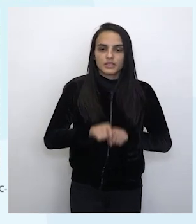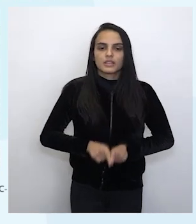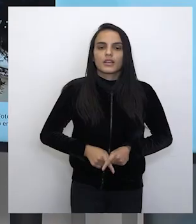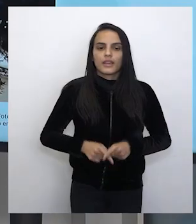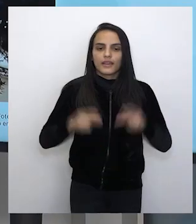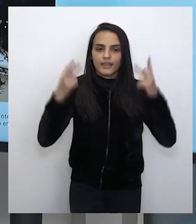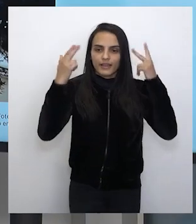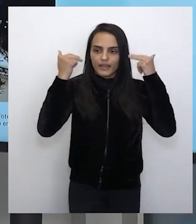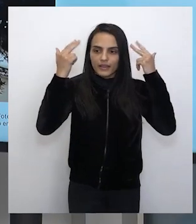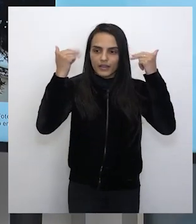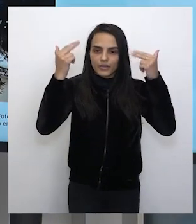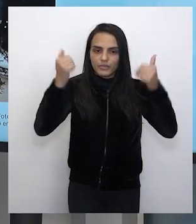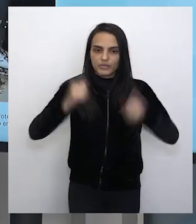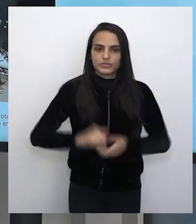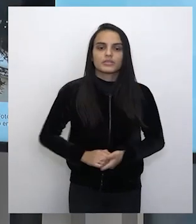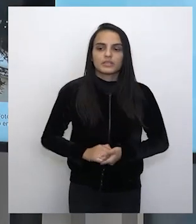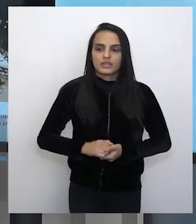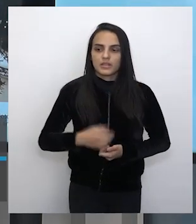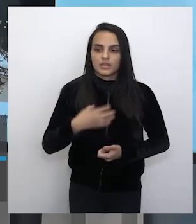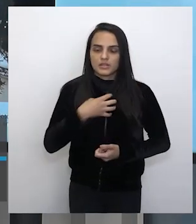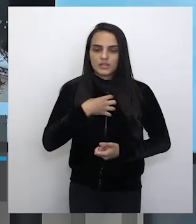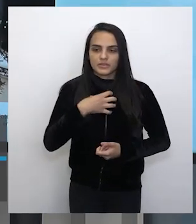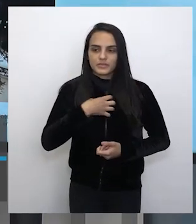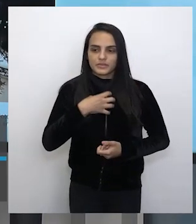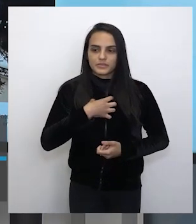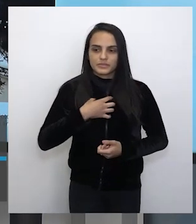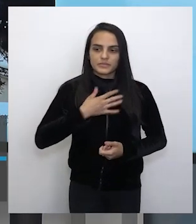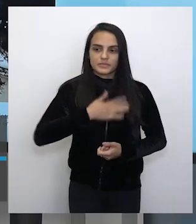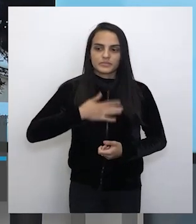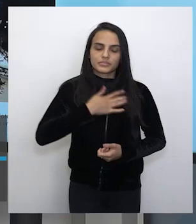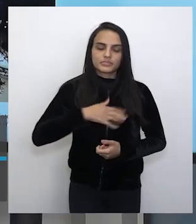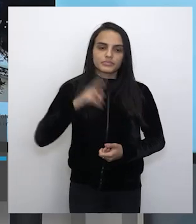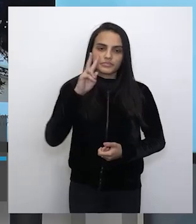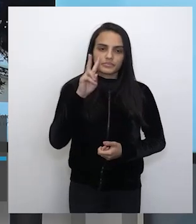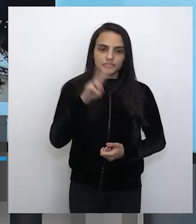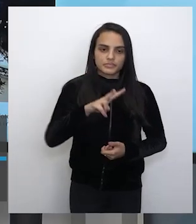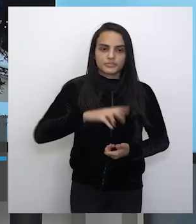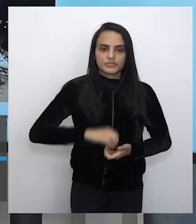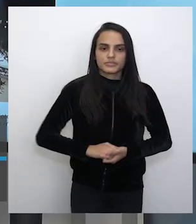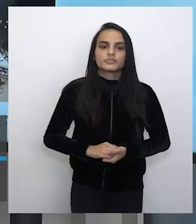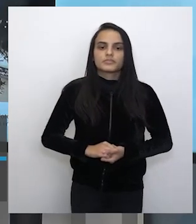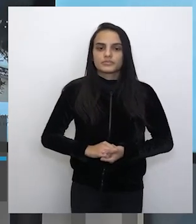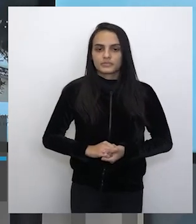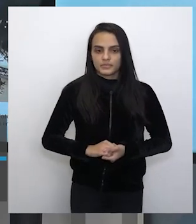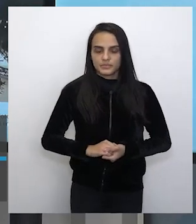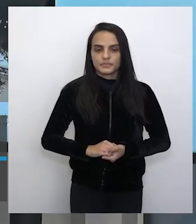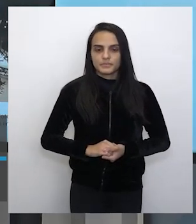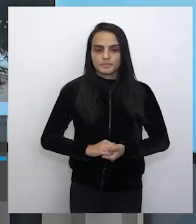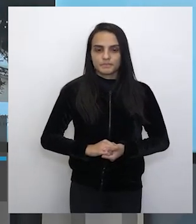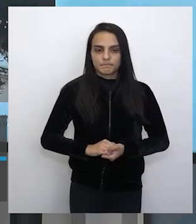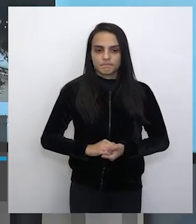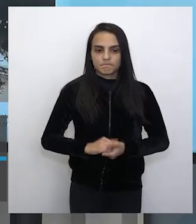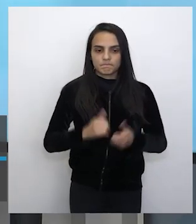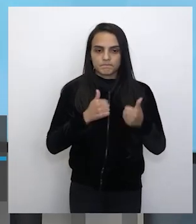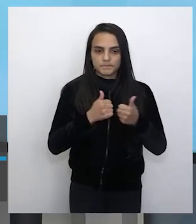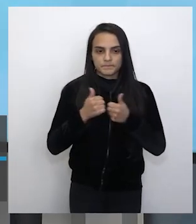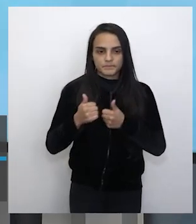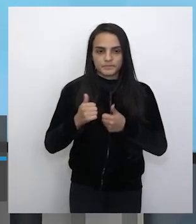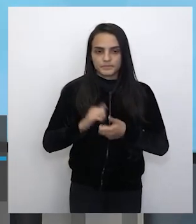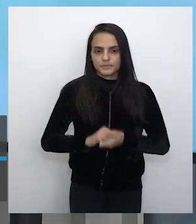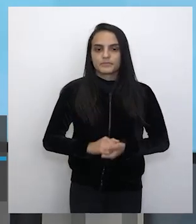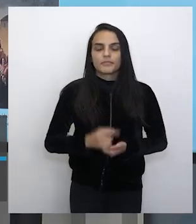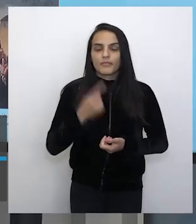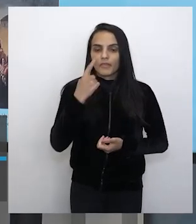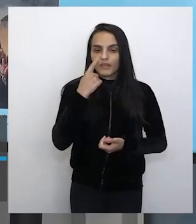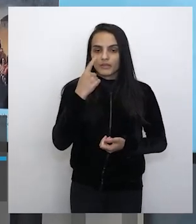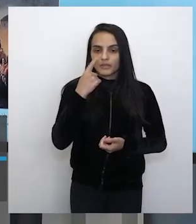bom senso de humor e eles gostavam de se ver, inclusive ridicularizados pelos tipos, né, populares aí das comédias, tá bom? Olha